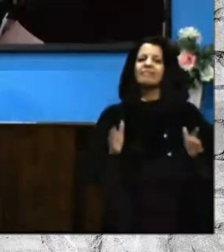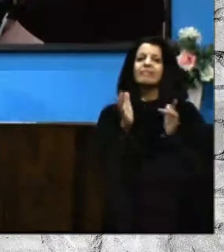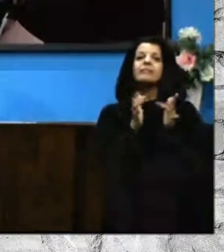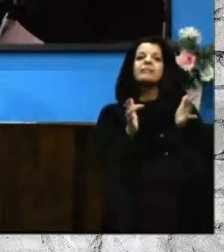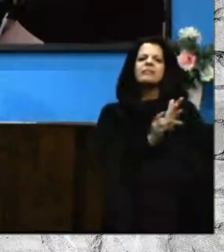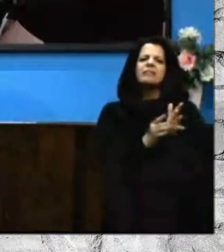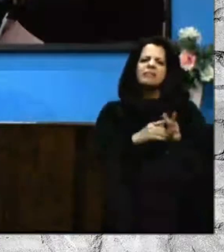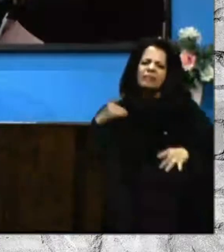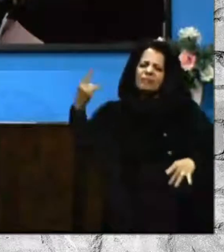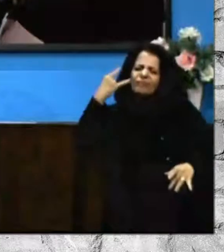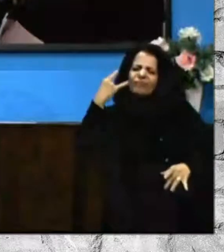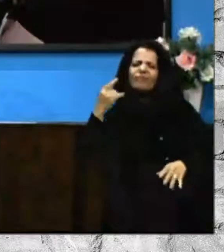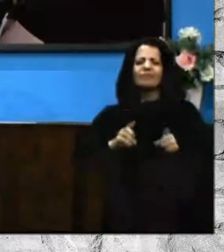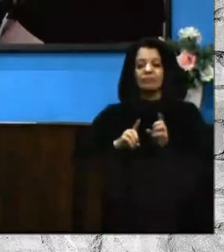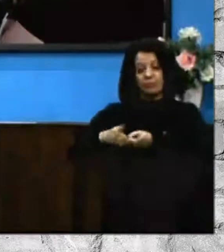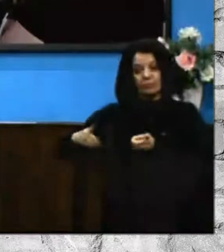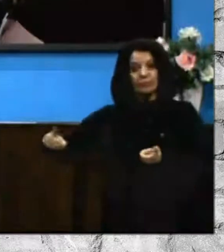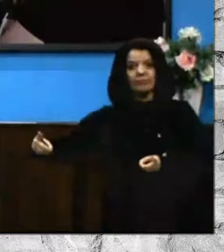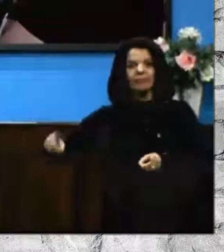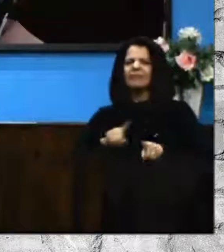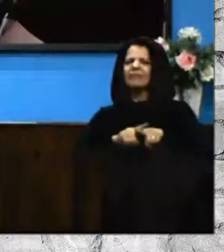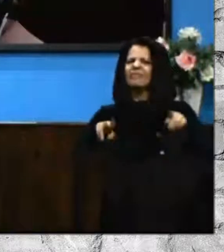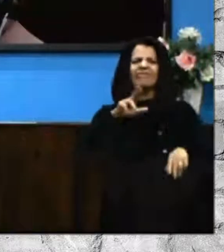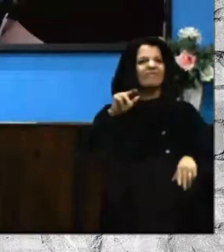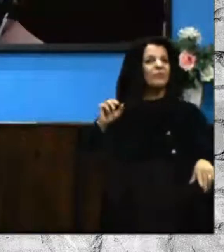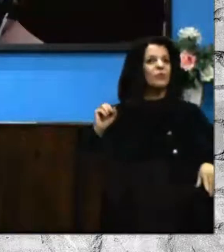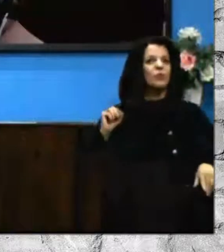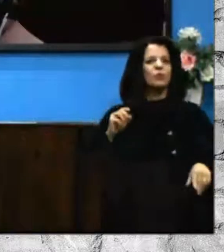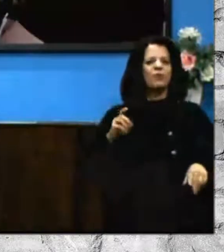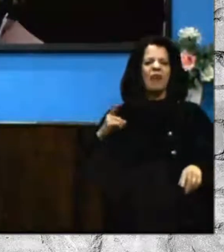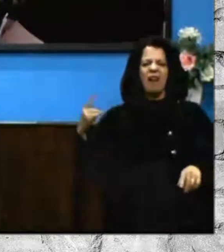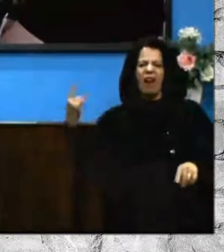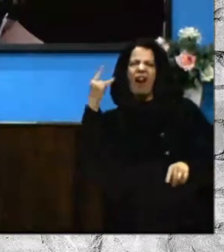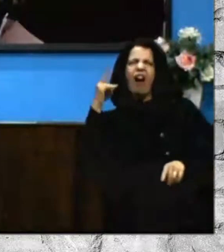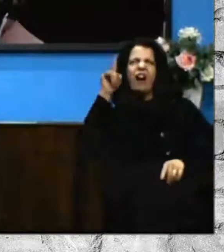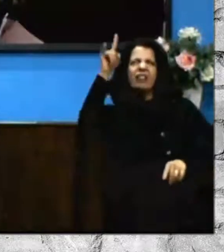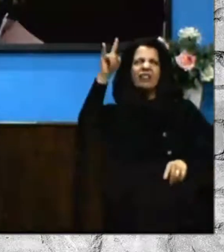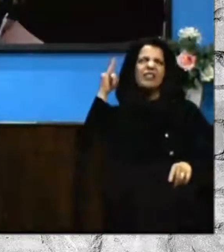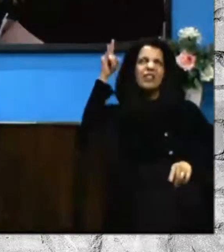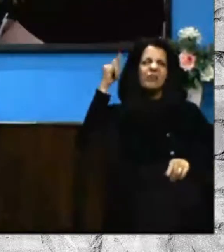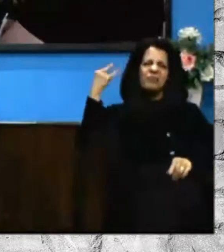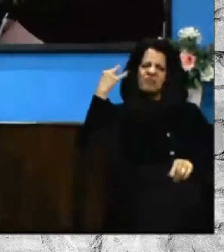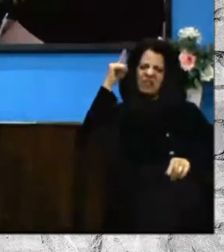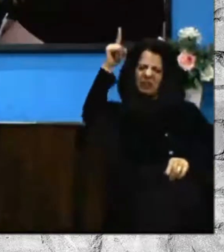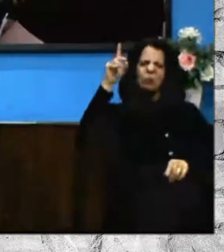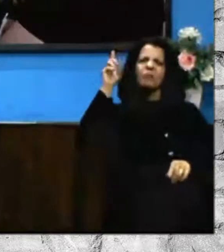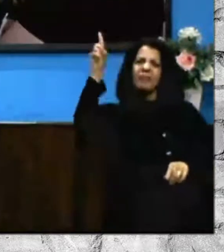Jesus foi tentado no deserto, mas nunca tentou o Pai. Ele não tentou o Pai. E aí os versos de